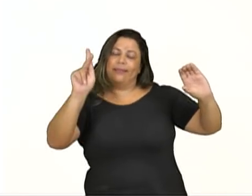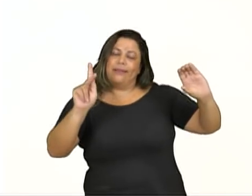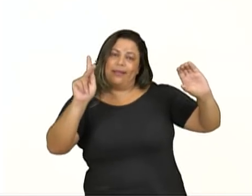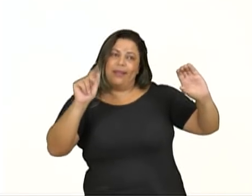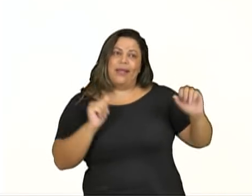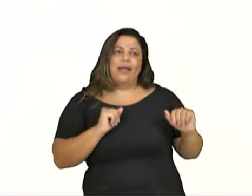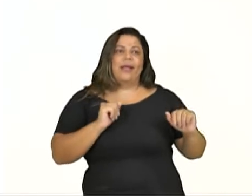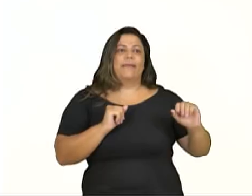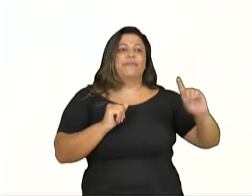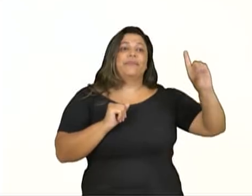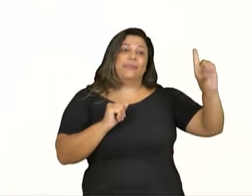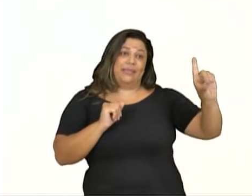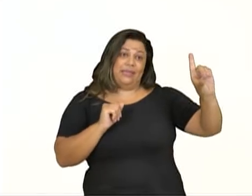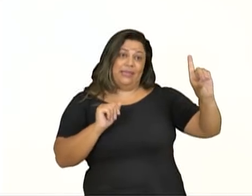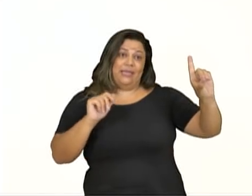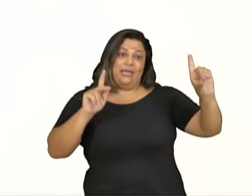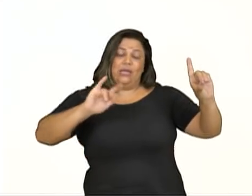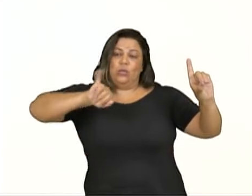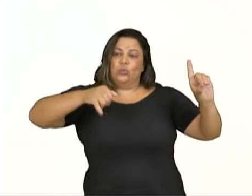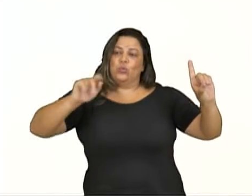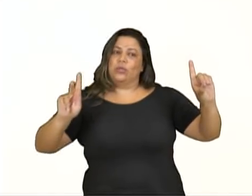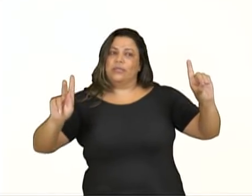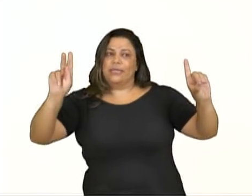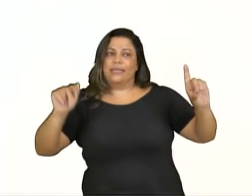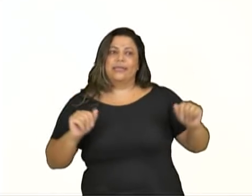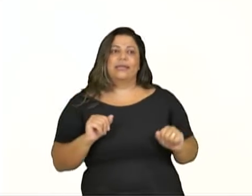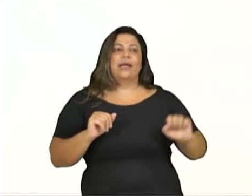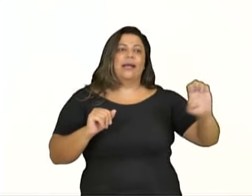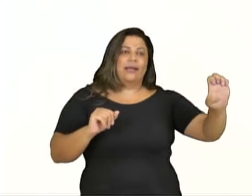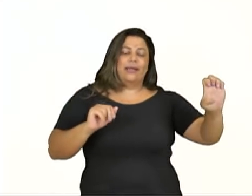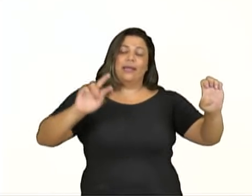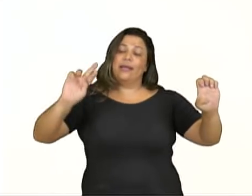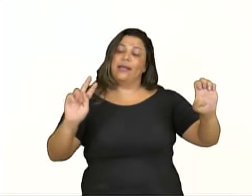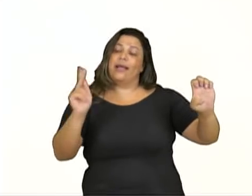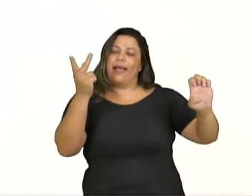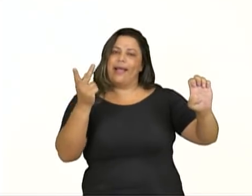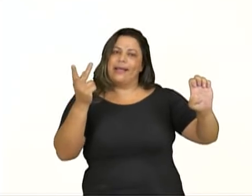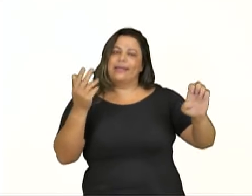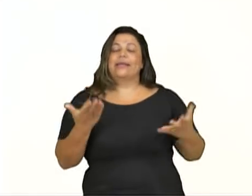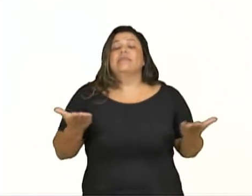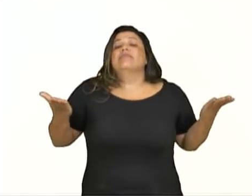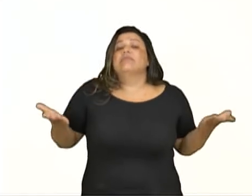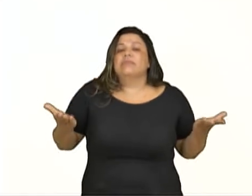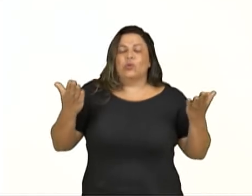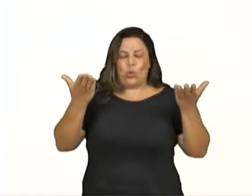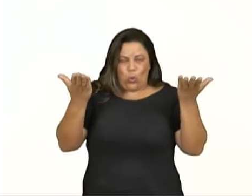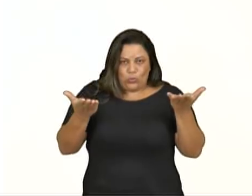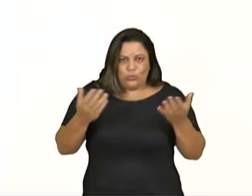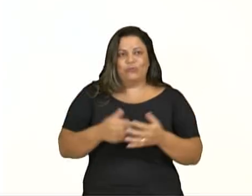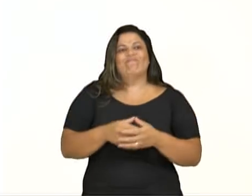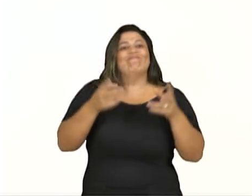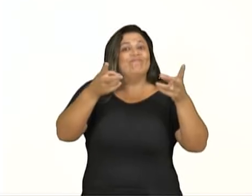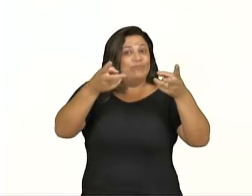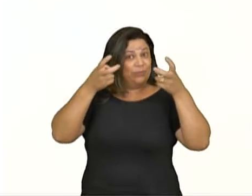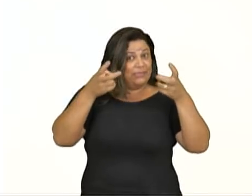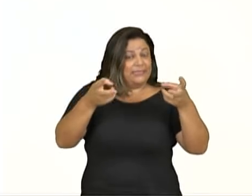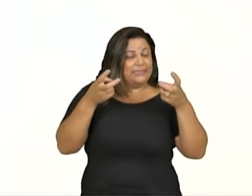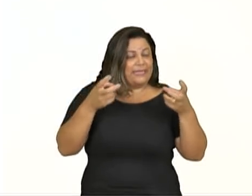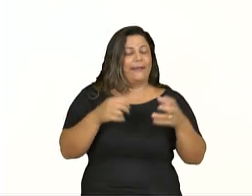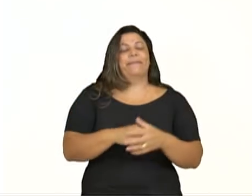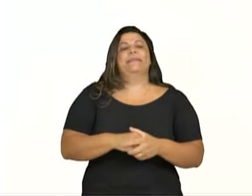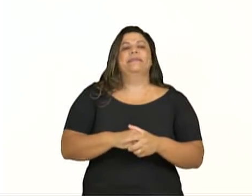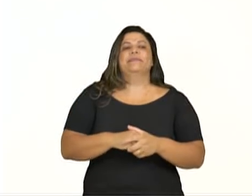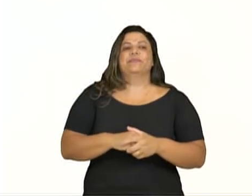ponto entre J e K e, por fim, letra E na posição H. Então, vejam que vocês vão fazer